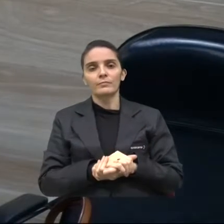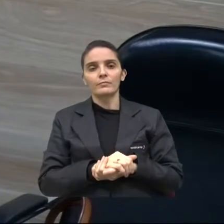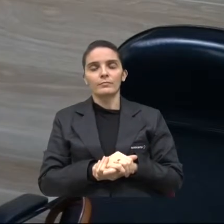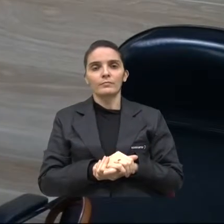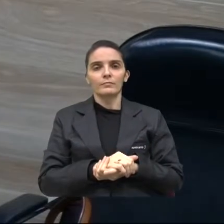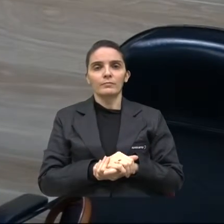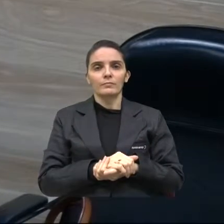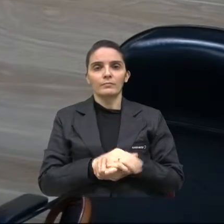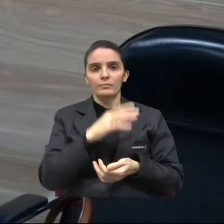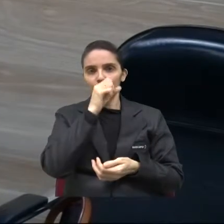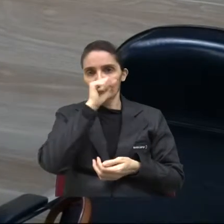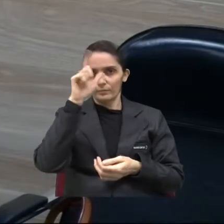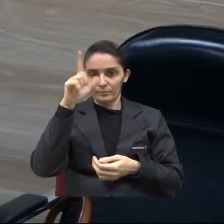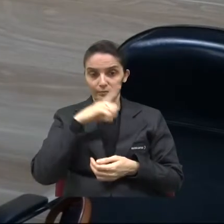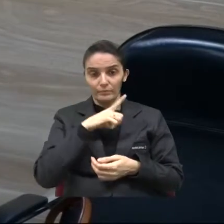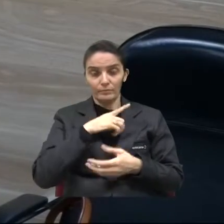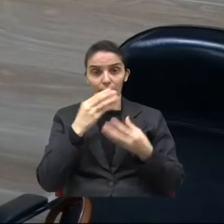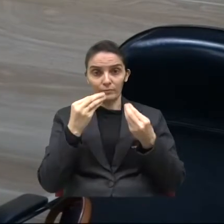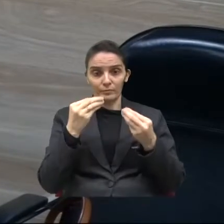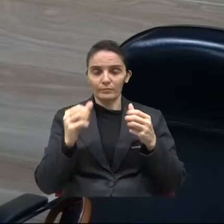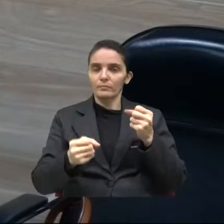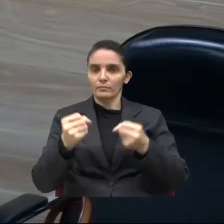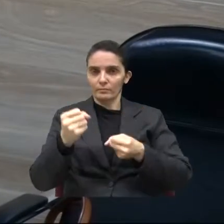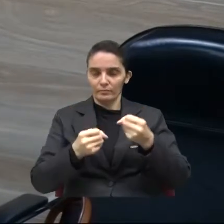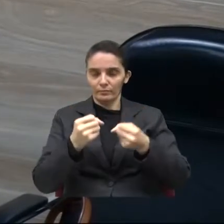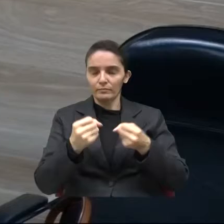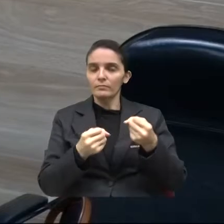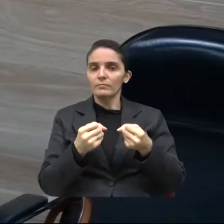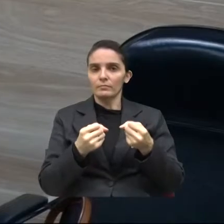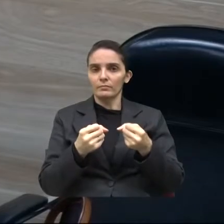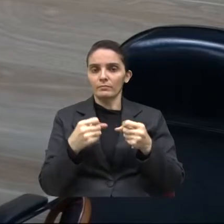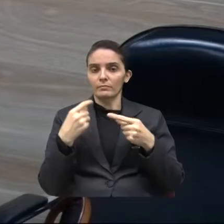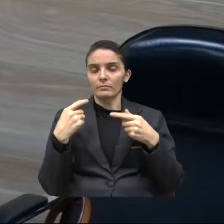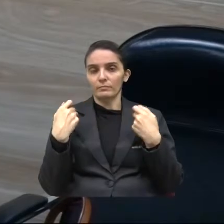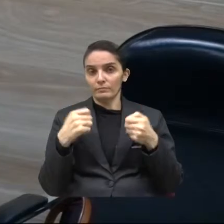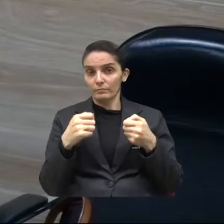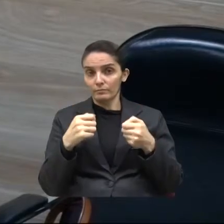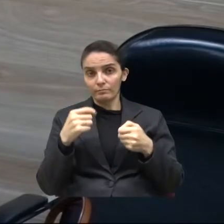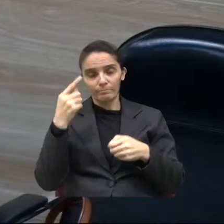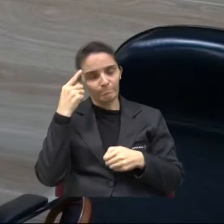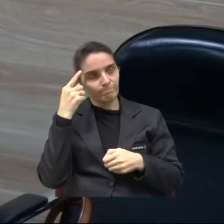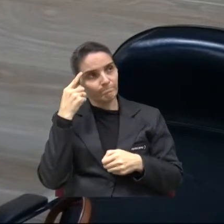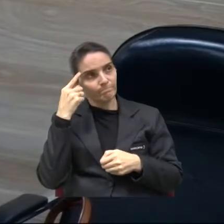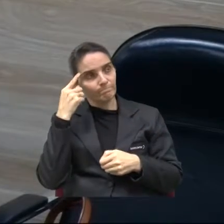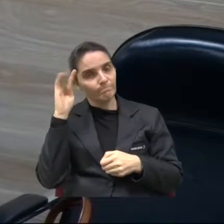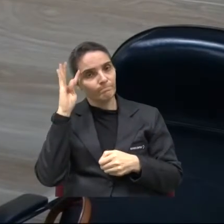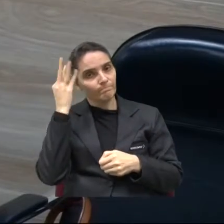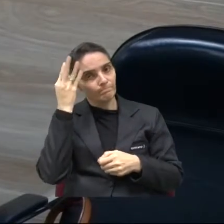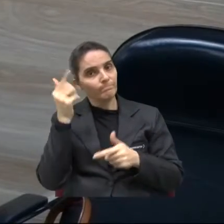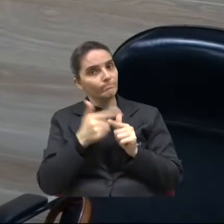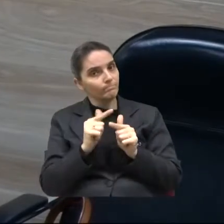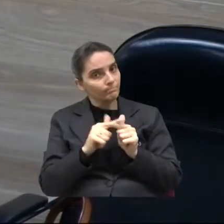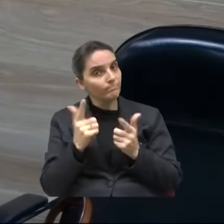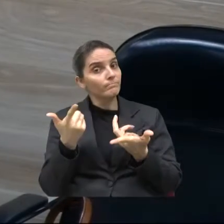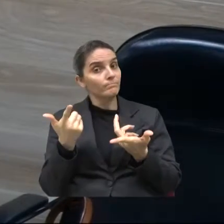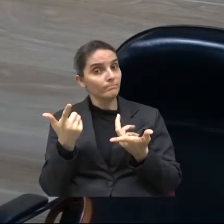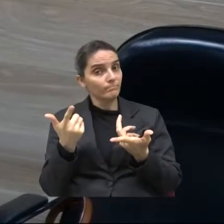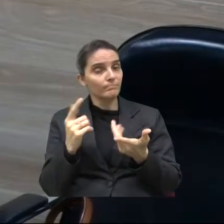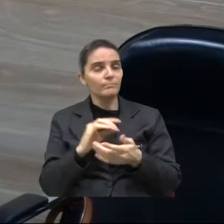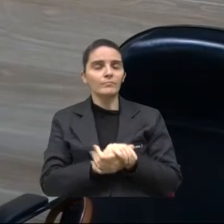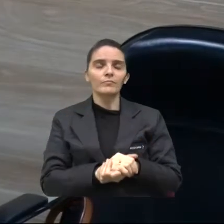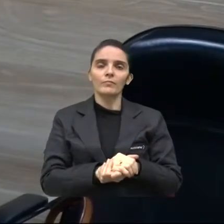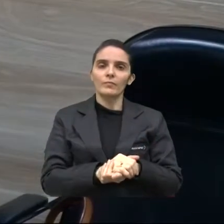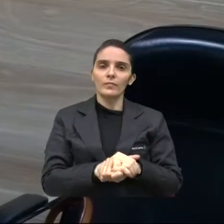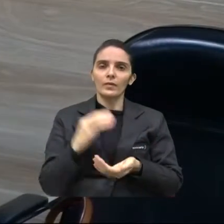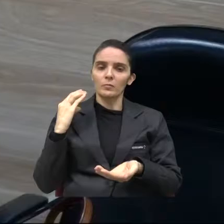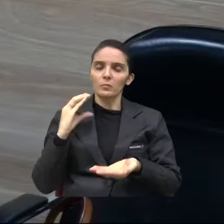E Limeira tem uma frota muito grande. Por certo, vamos ter que quebrar a cabeça para resolver esse problema, buscar muitos